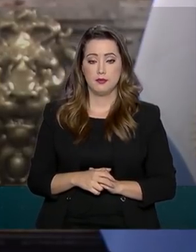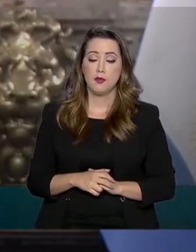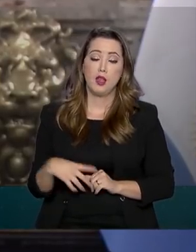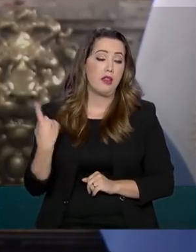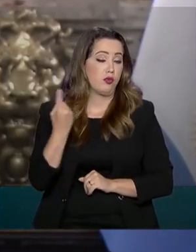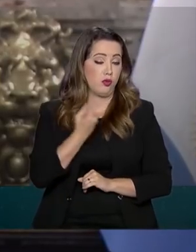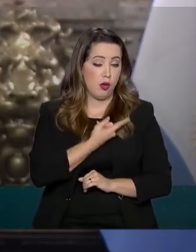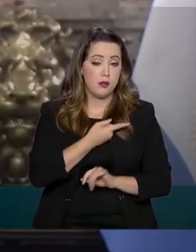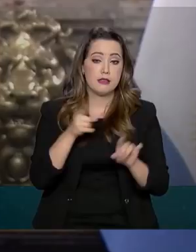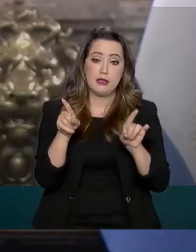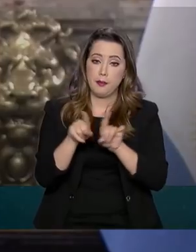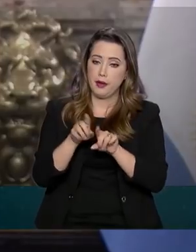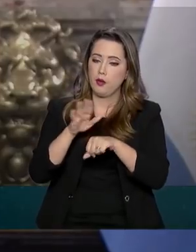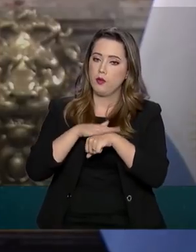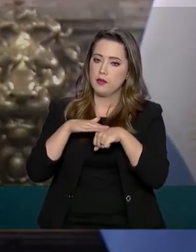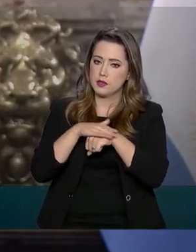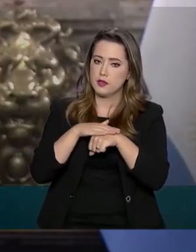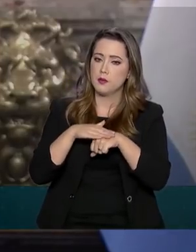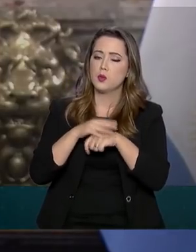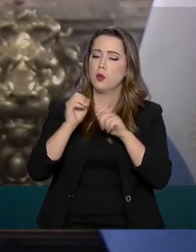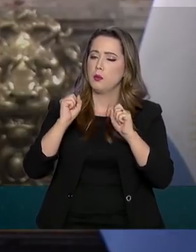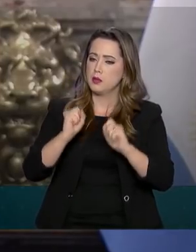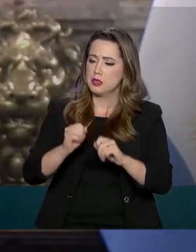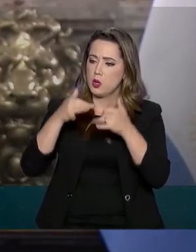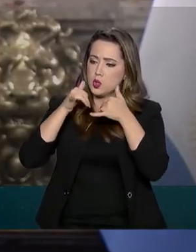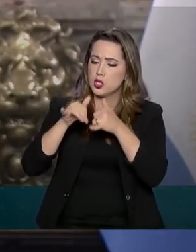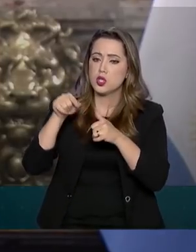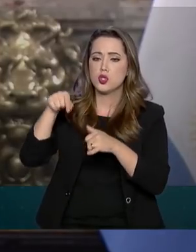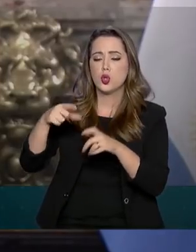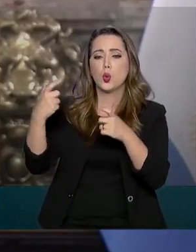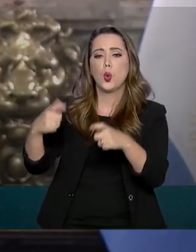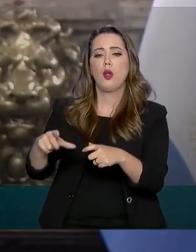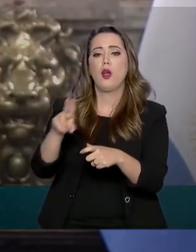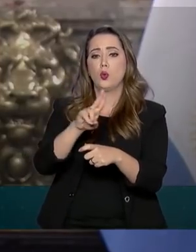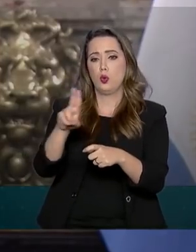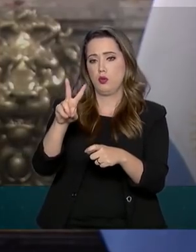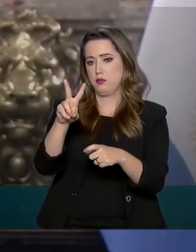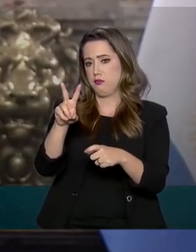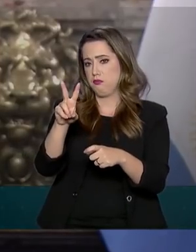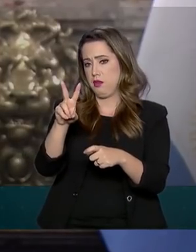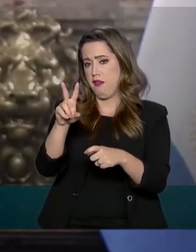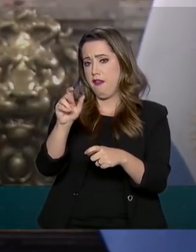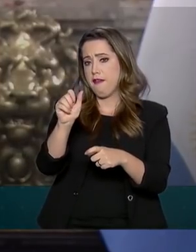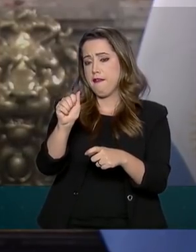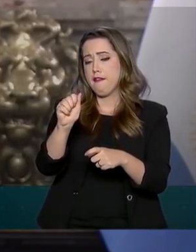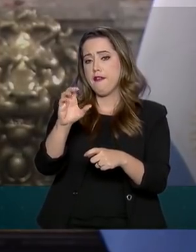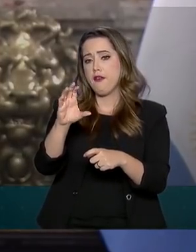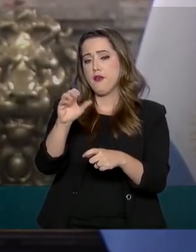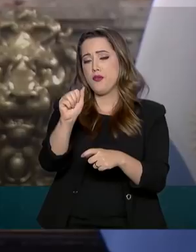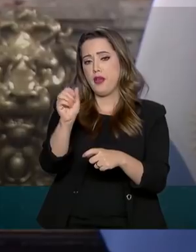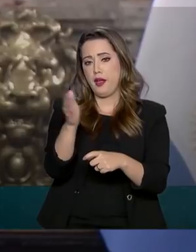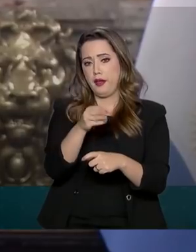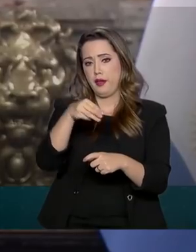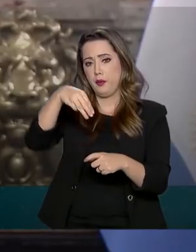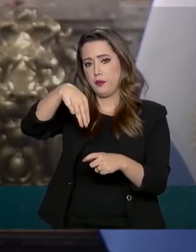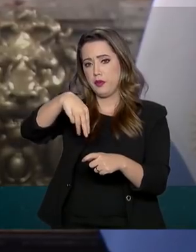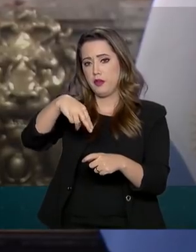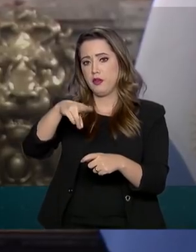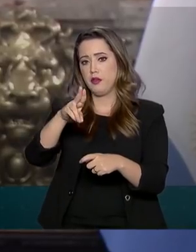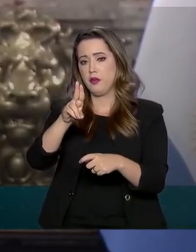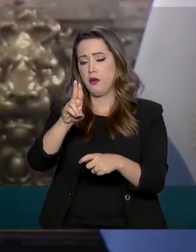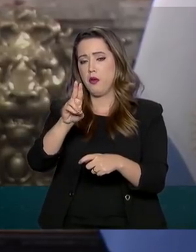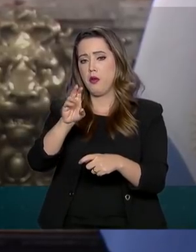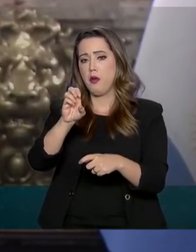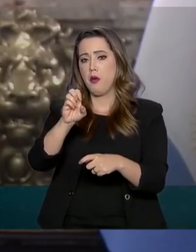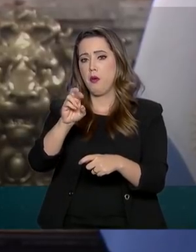Falamos sobre o potencial energético de Vaca Muerta. Será excepcional para o nosso país, não só para questões